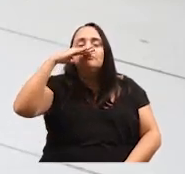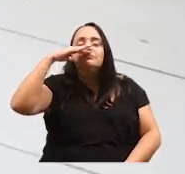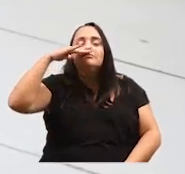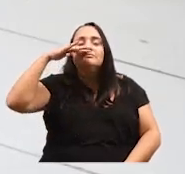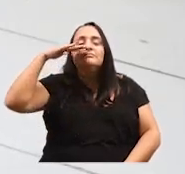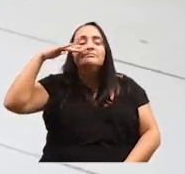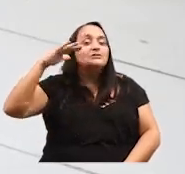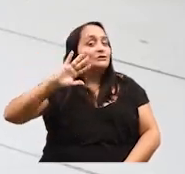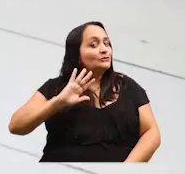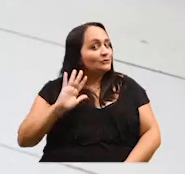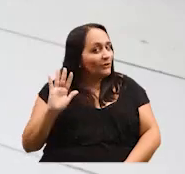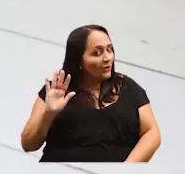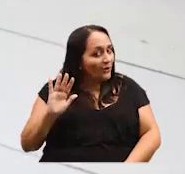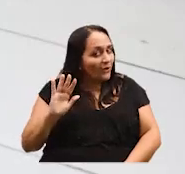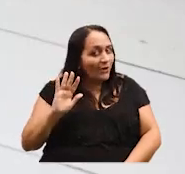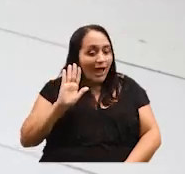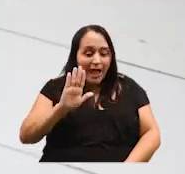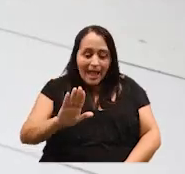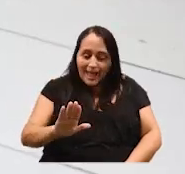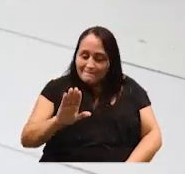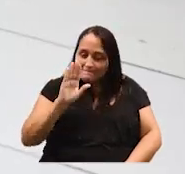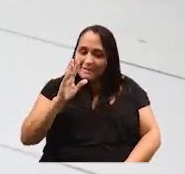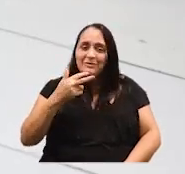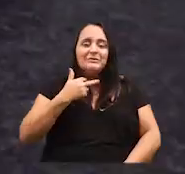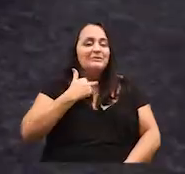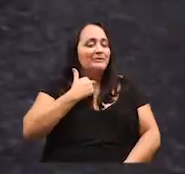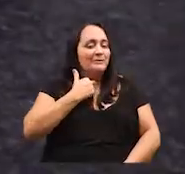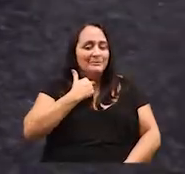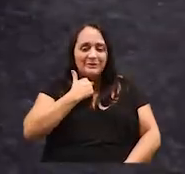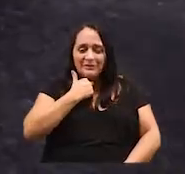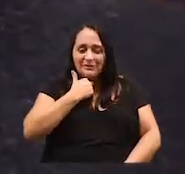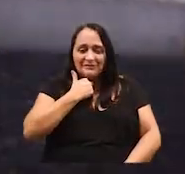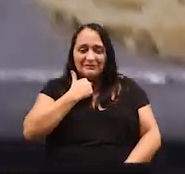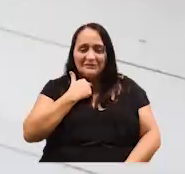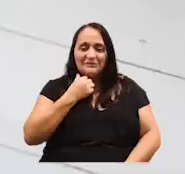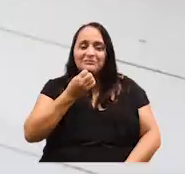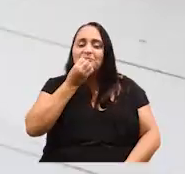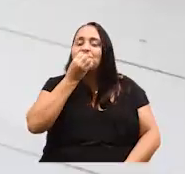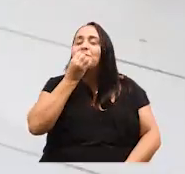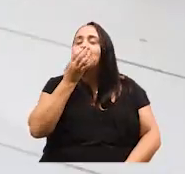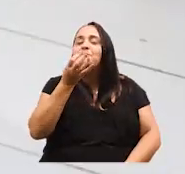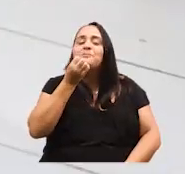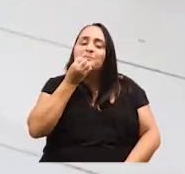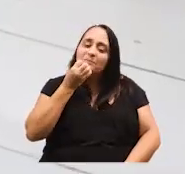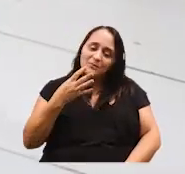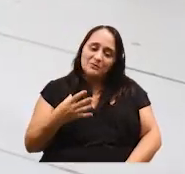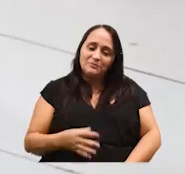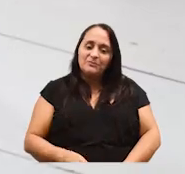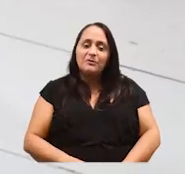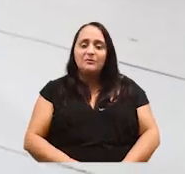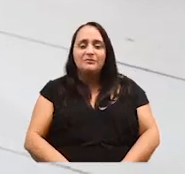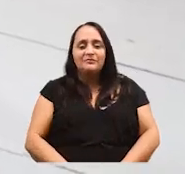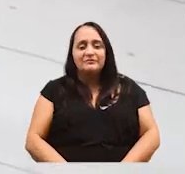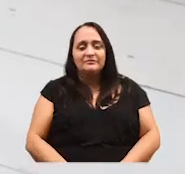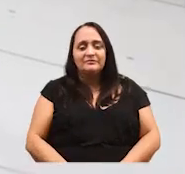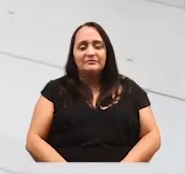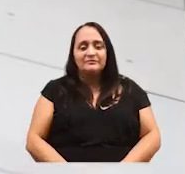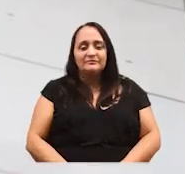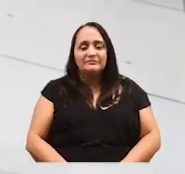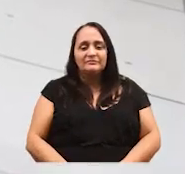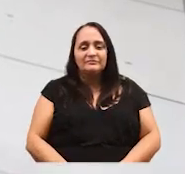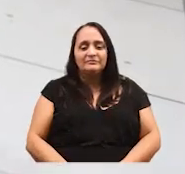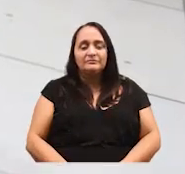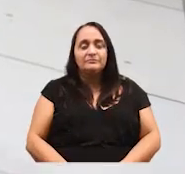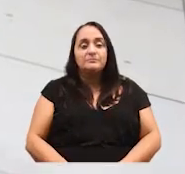ó. Ó, Miguel. O cheiro é muito bom. Esse cheiro mais forte é o cheiro de cravo. Cheira muito.